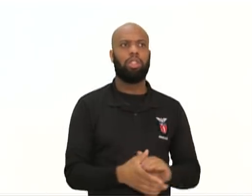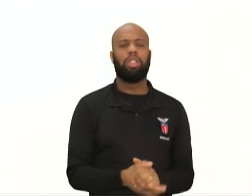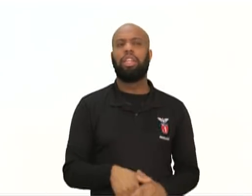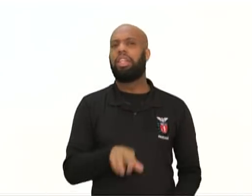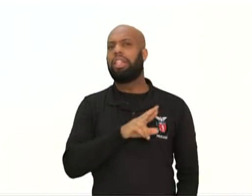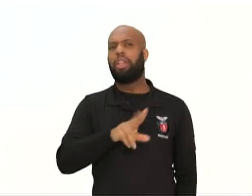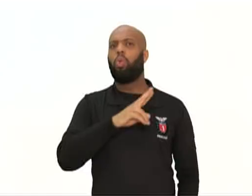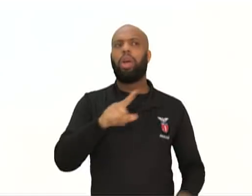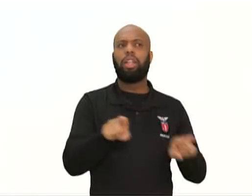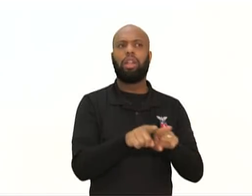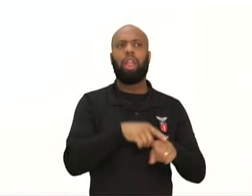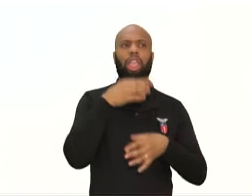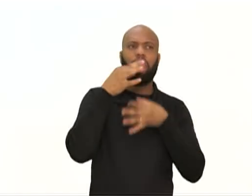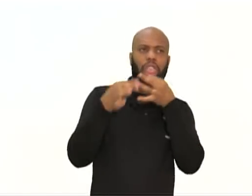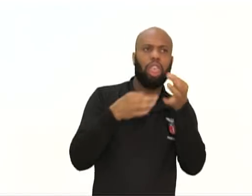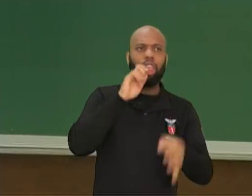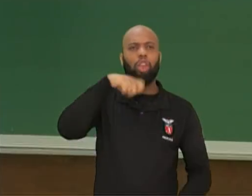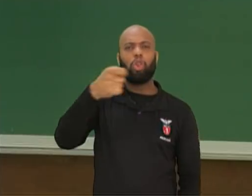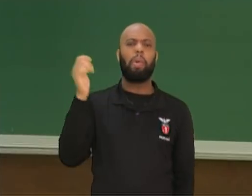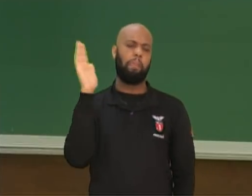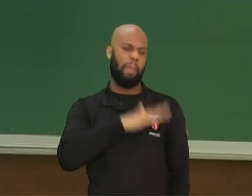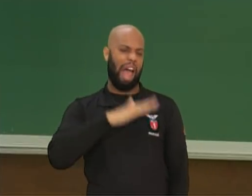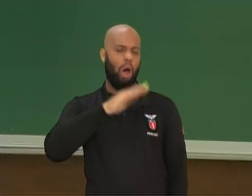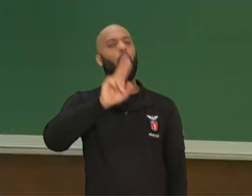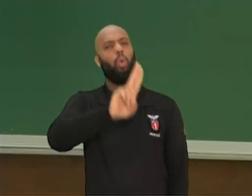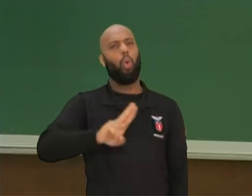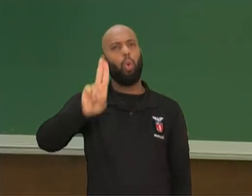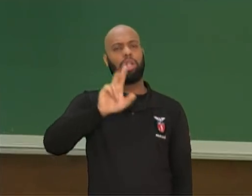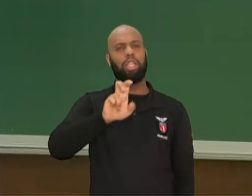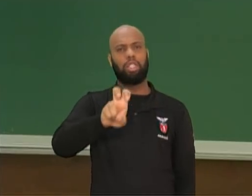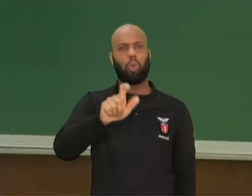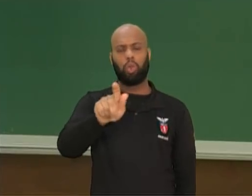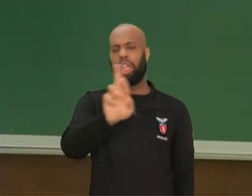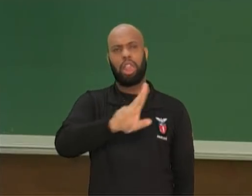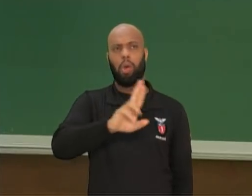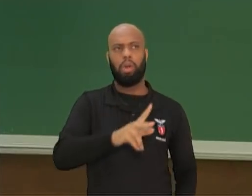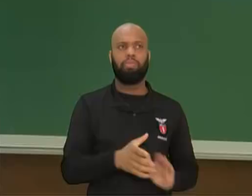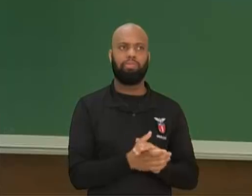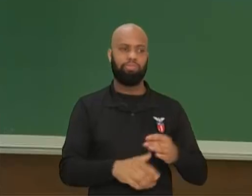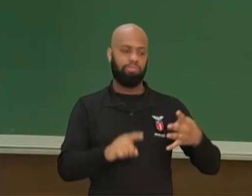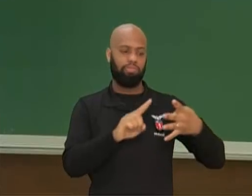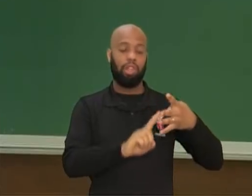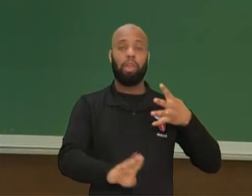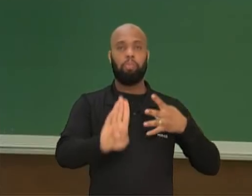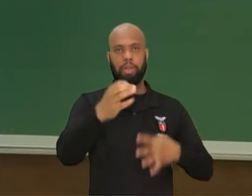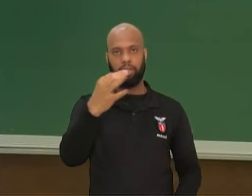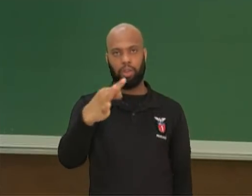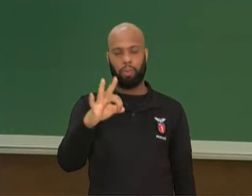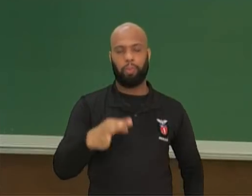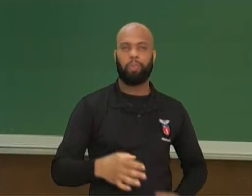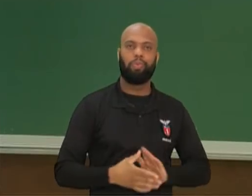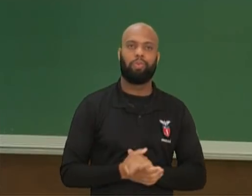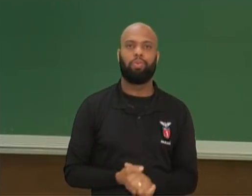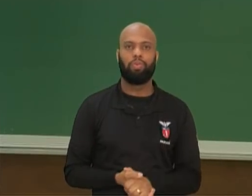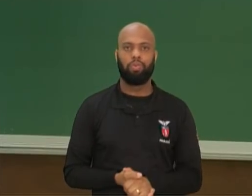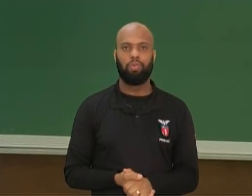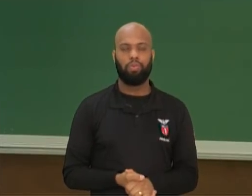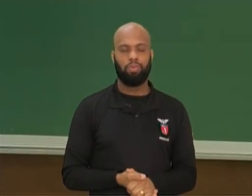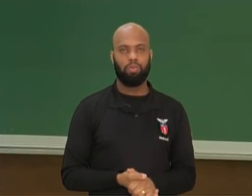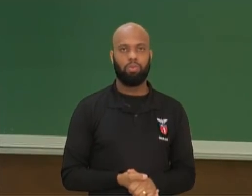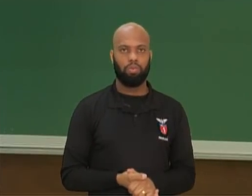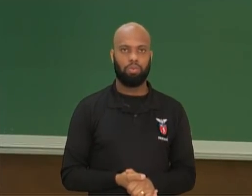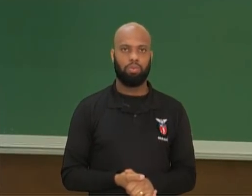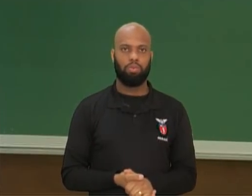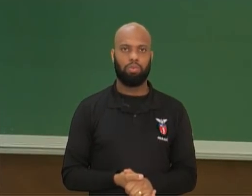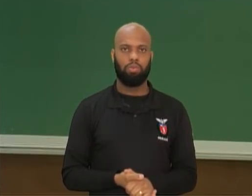não faz a argumentação sobre os malefícios da tecnologia 5G. Então, a nossa opção correta é a letra